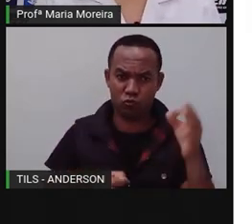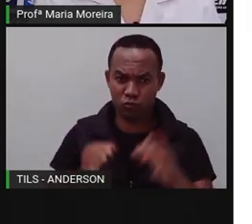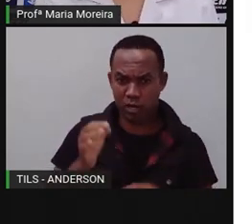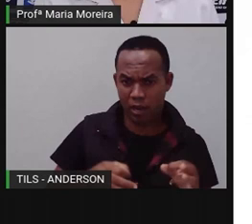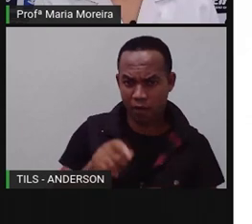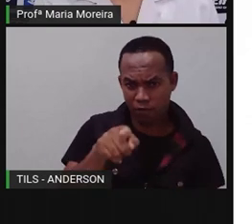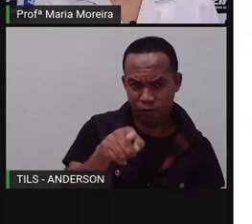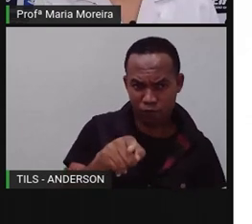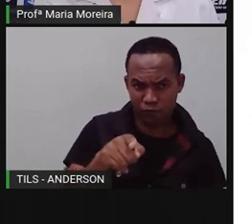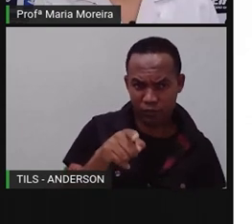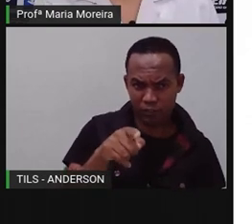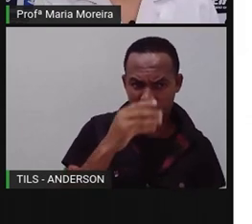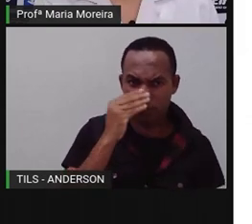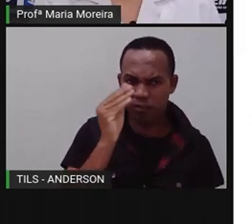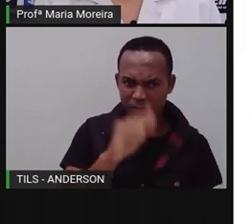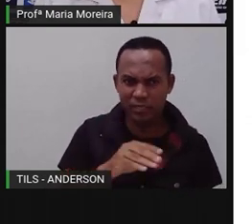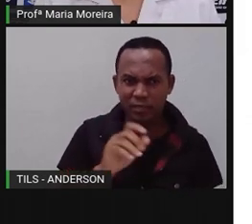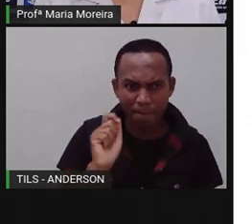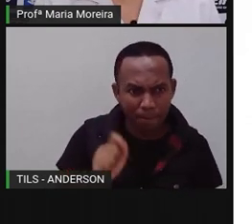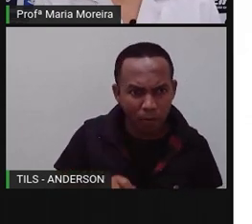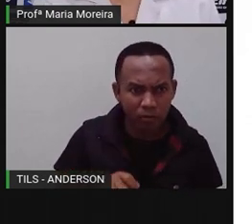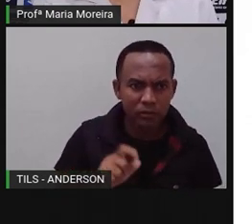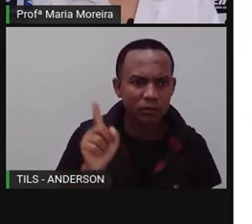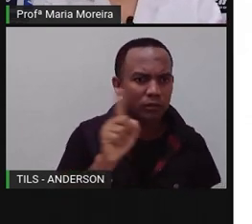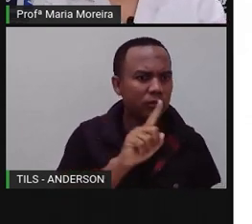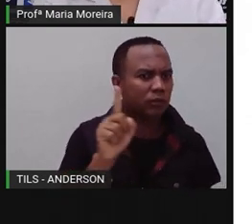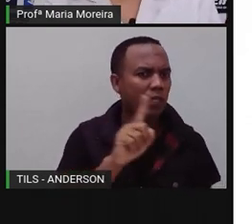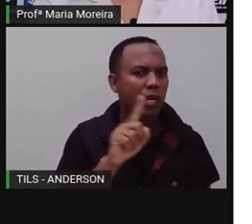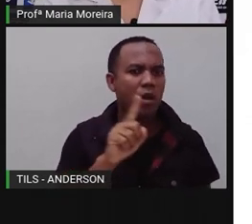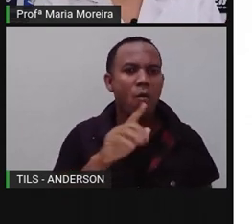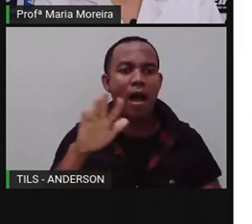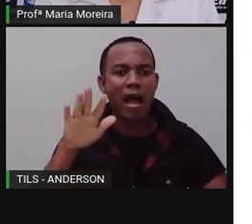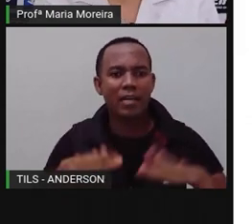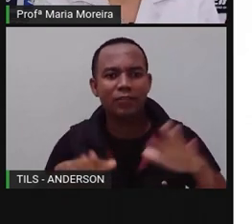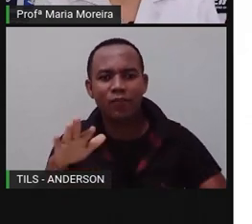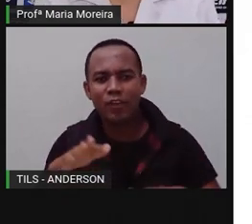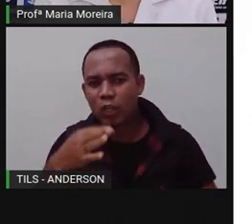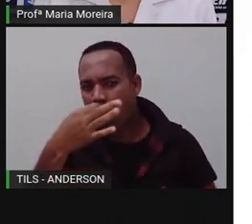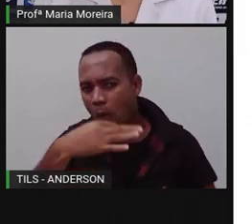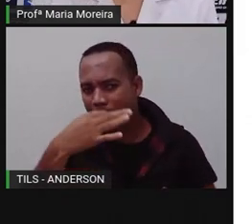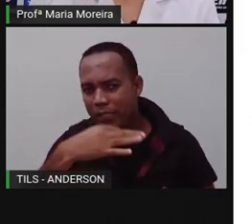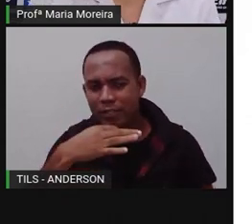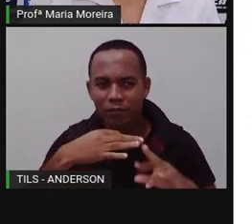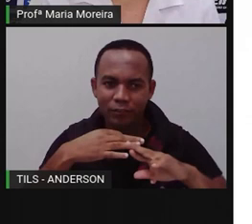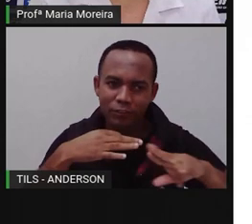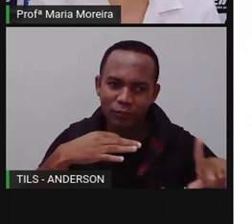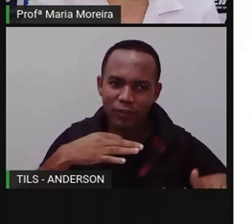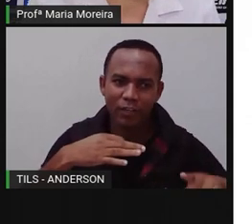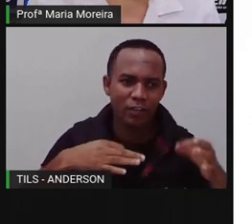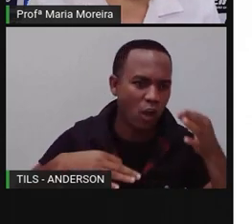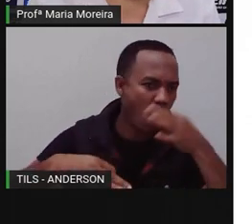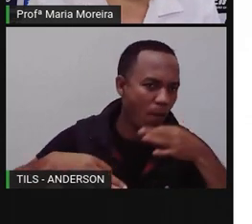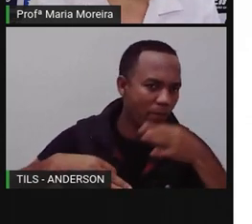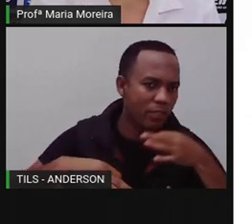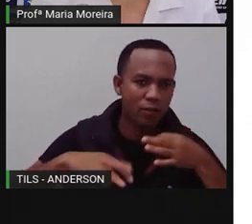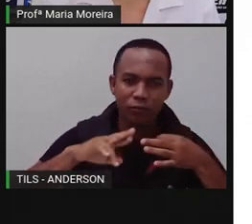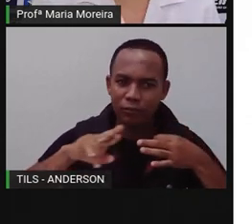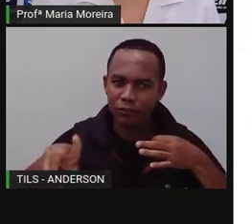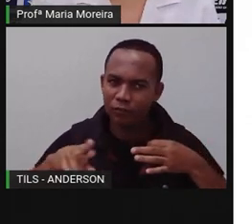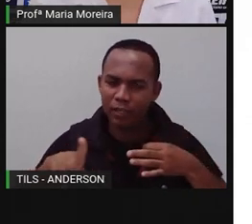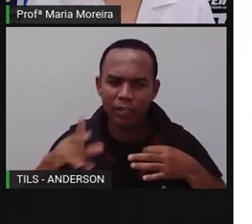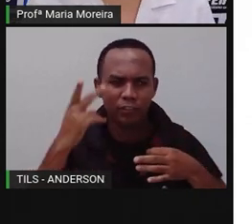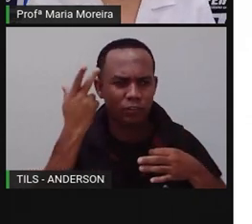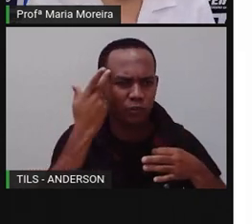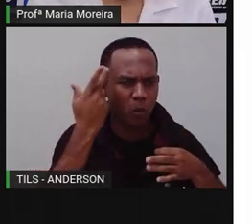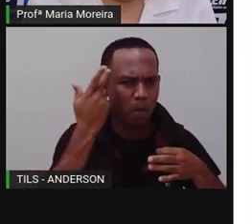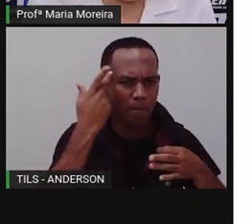ou desrespeitar. Eu posso discordar de Anderson, certo? Anderson ele pode discordar de mim,